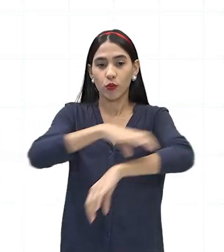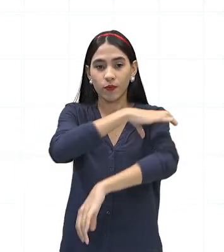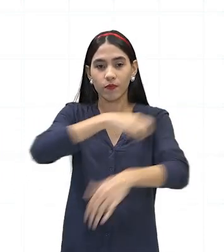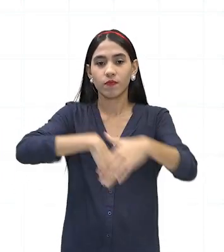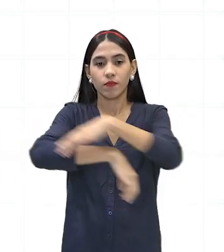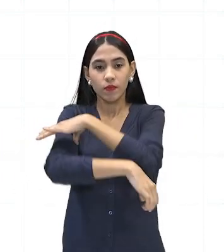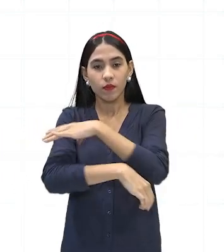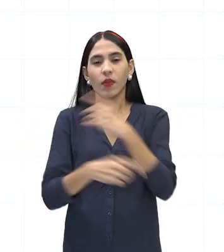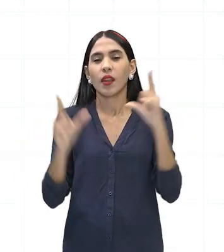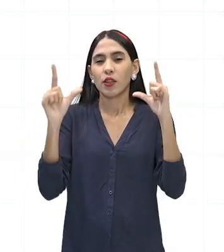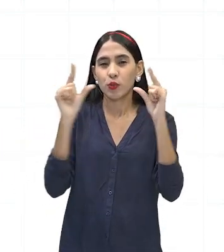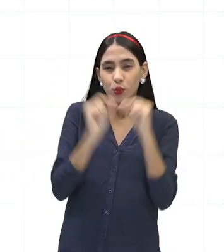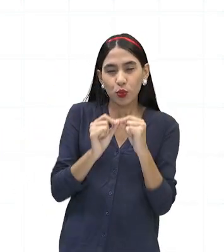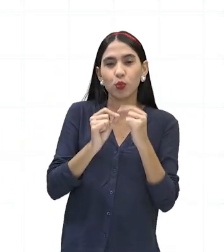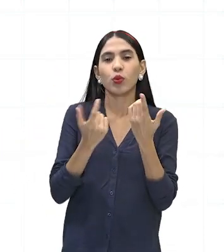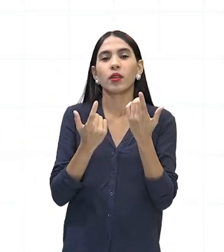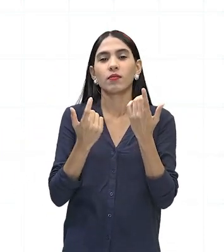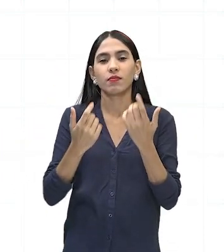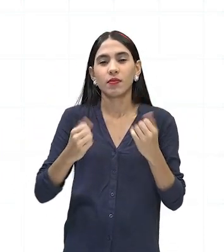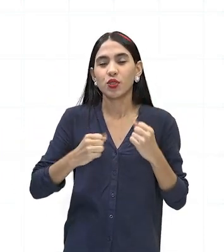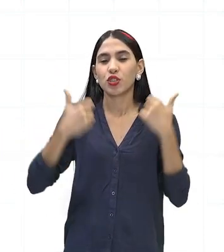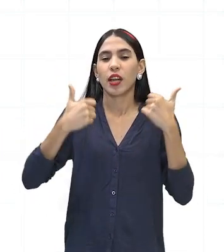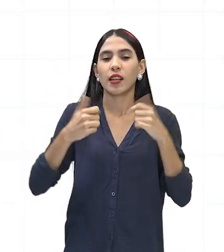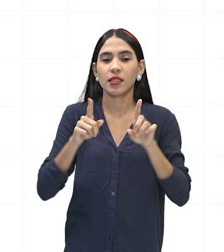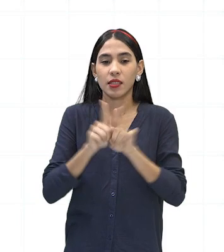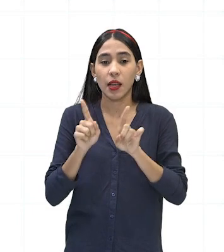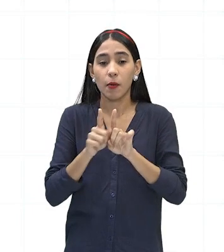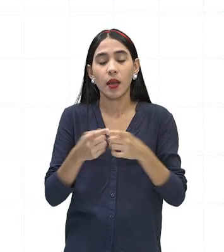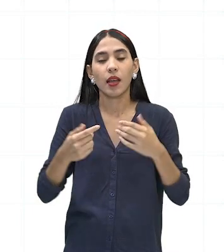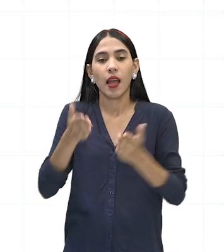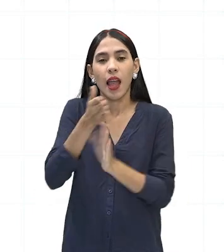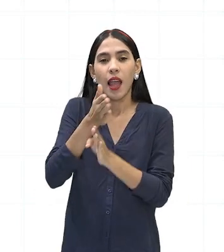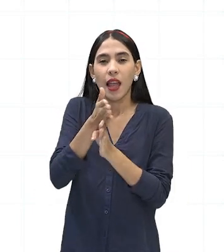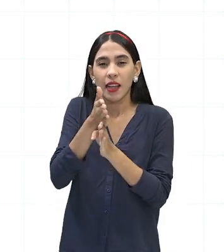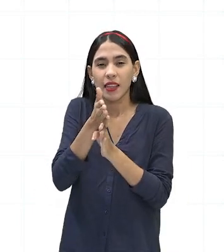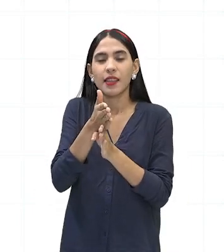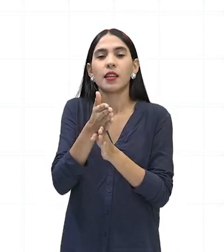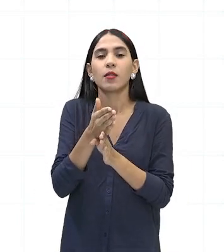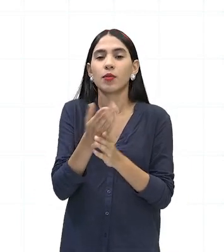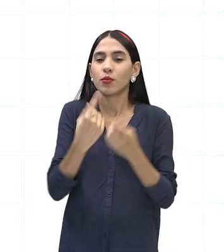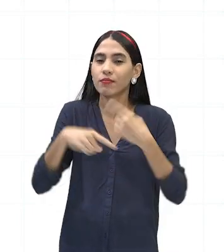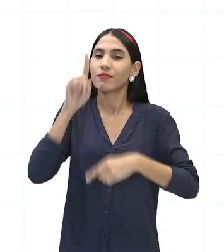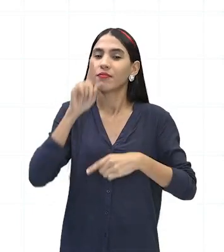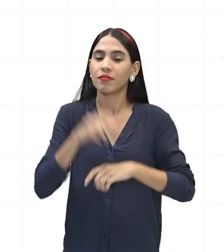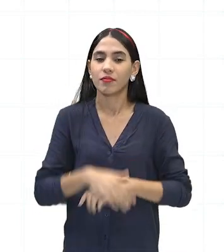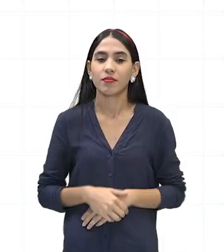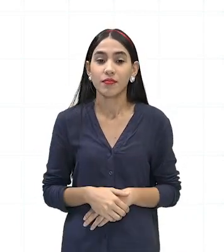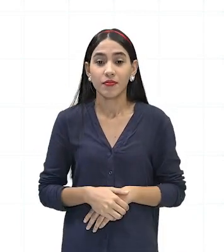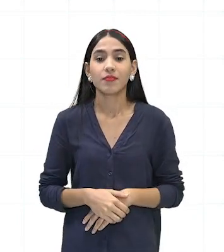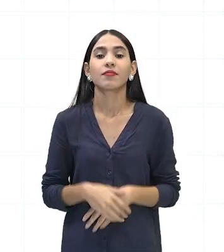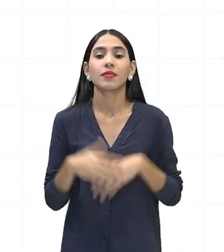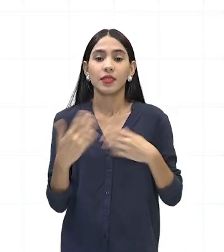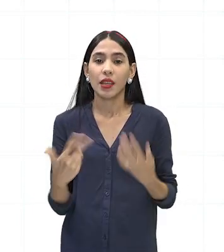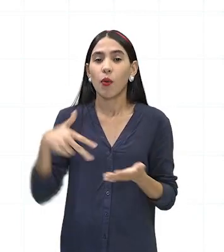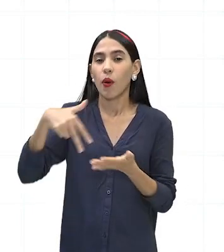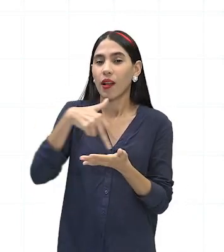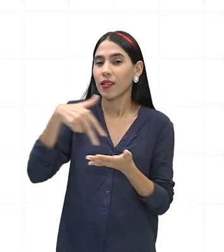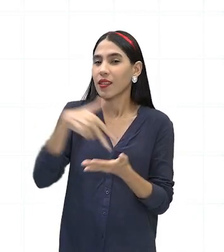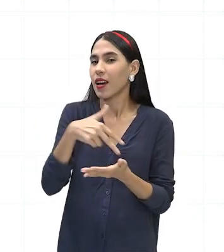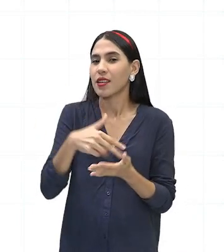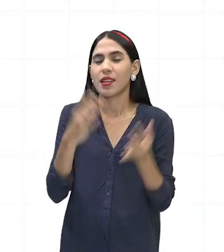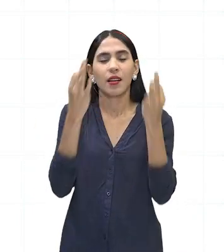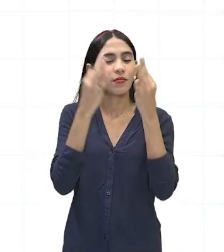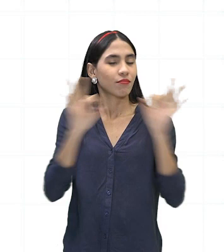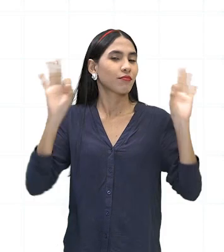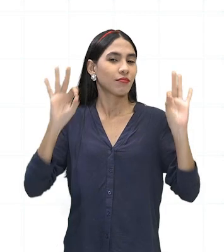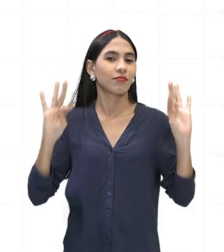o estresse, melhora o nosso equilíbrio e vai relaxar o nosso corpo. Então, a dança é tudo